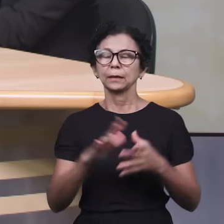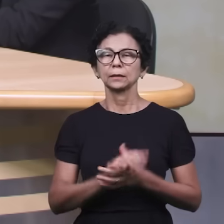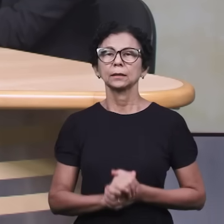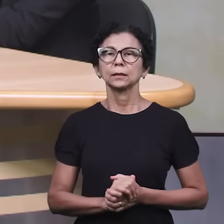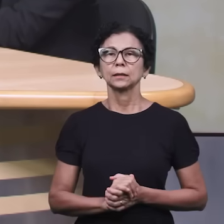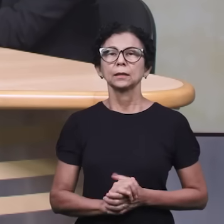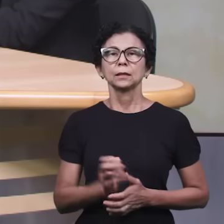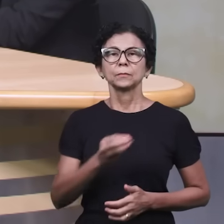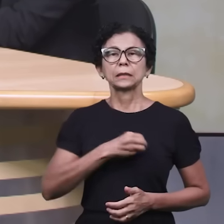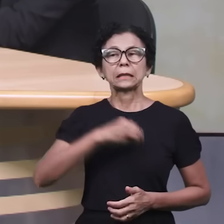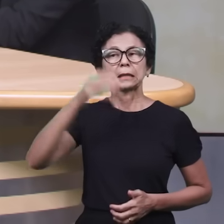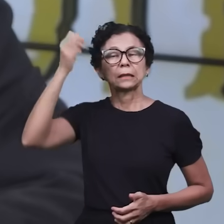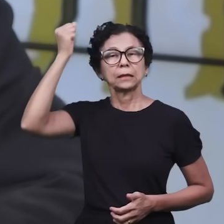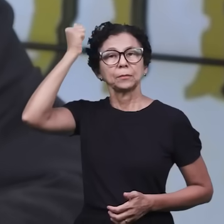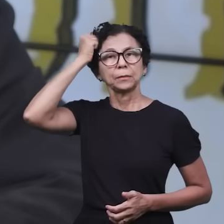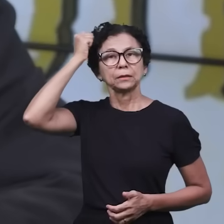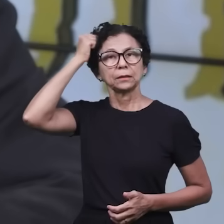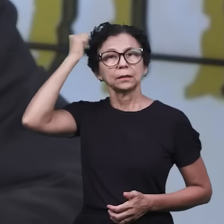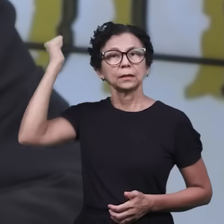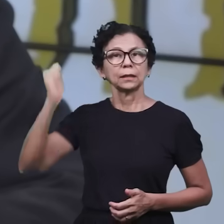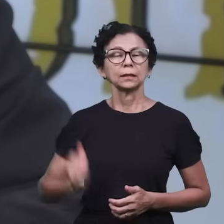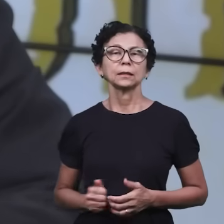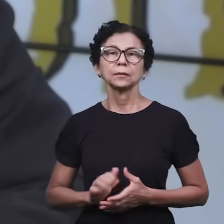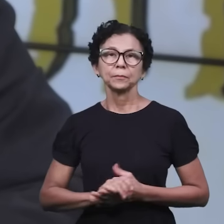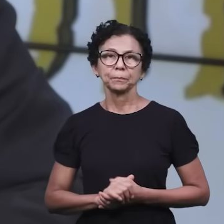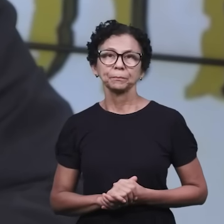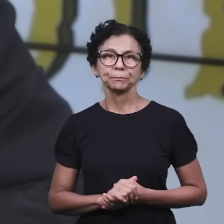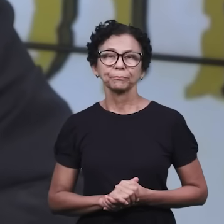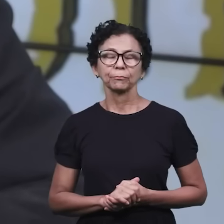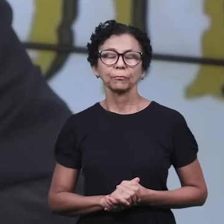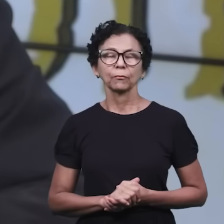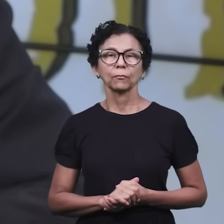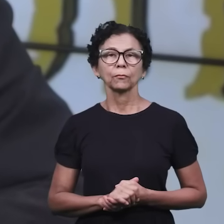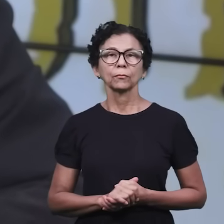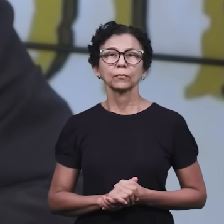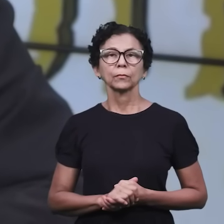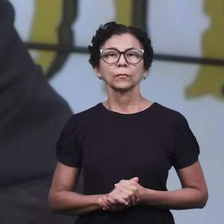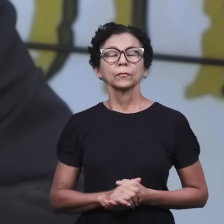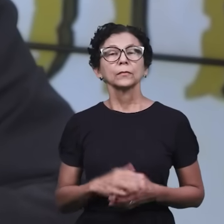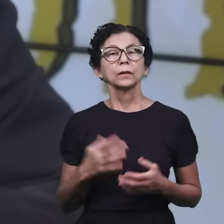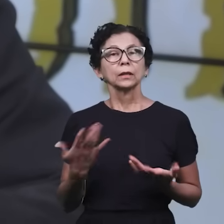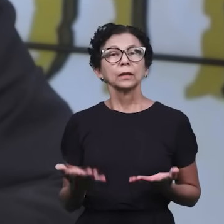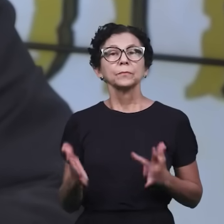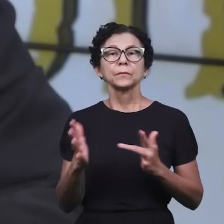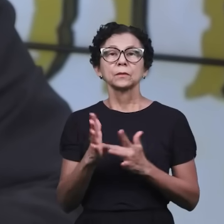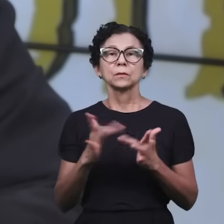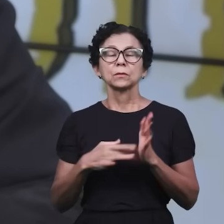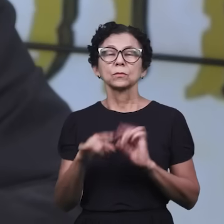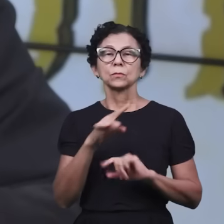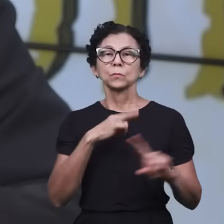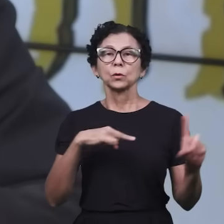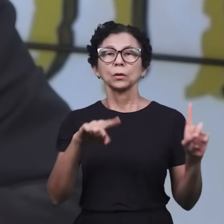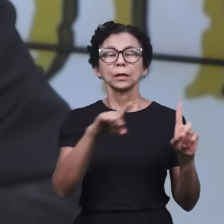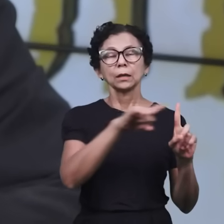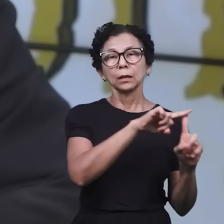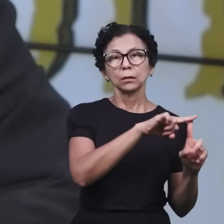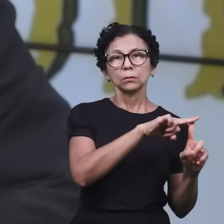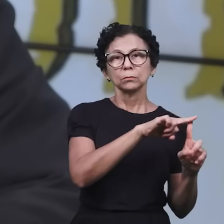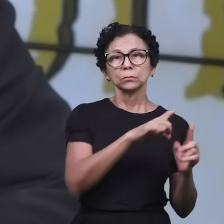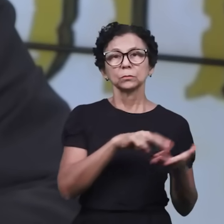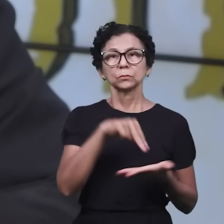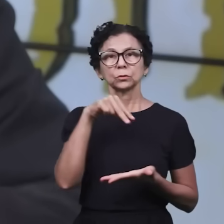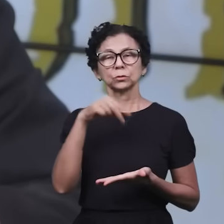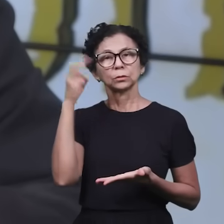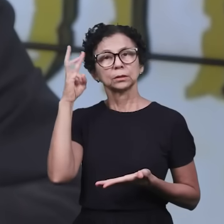uma ordenança, né, na verdade é uma orientação do Senhor para aquele que aceita o Senhor como suficiente